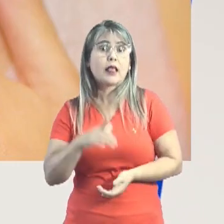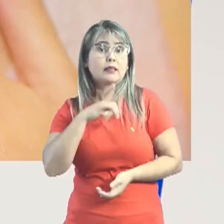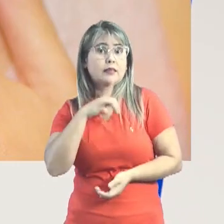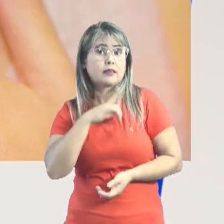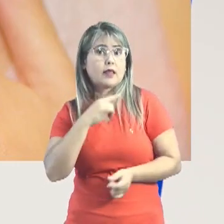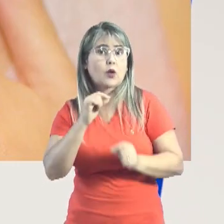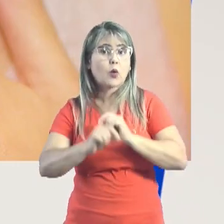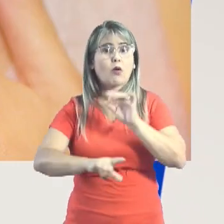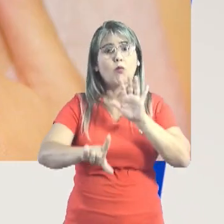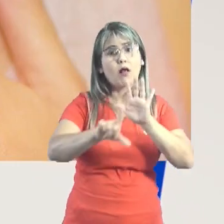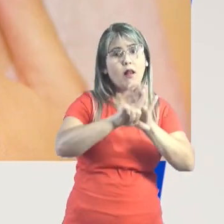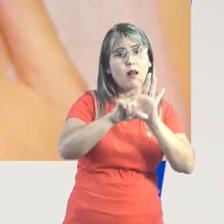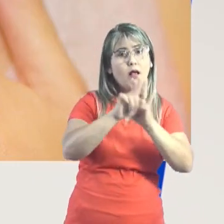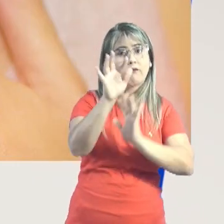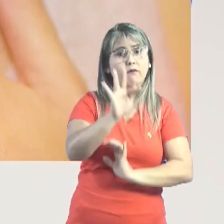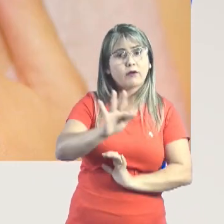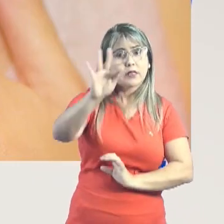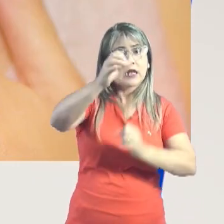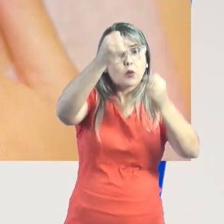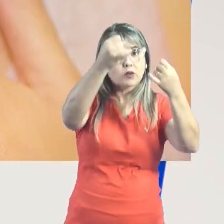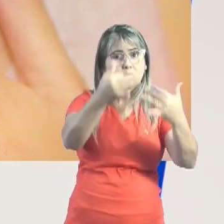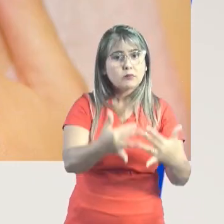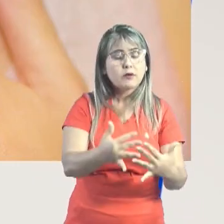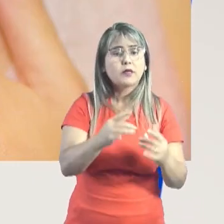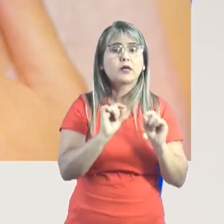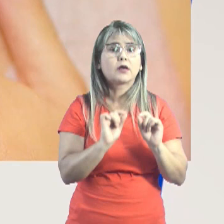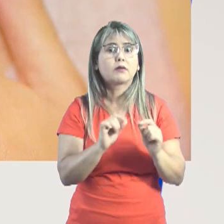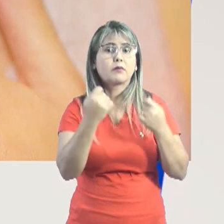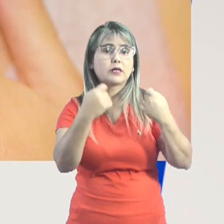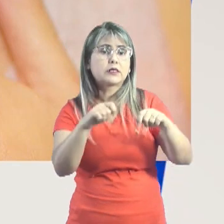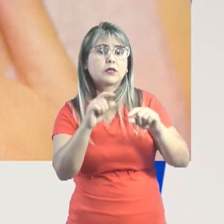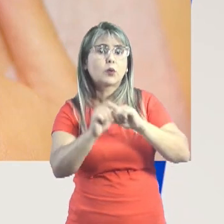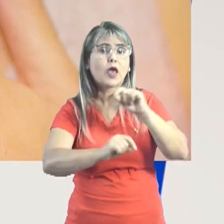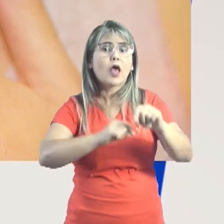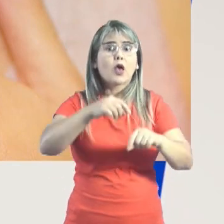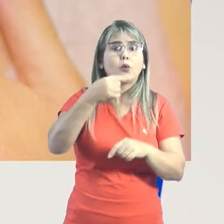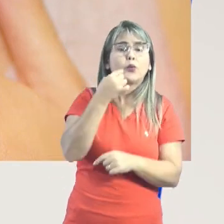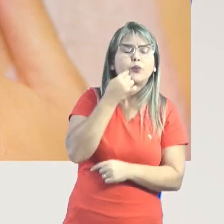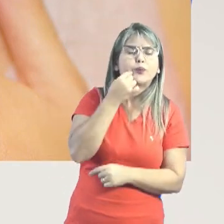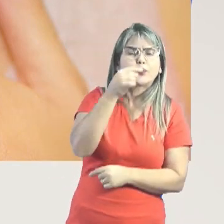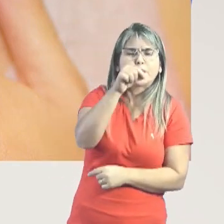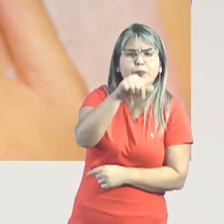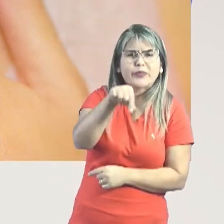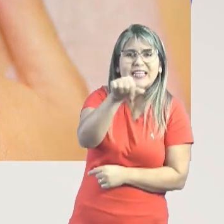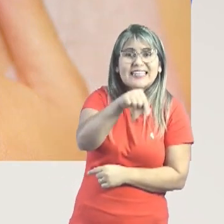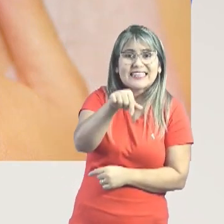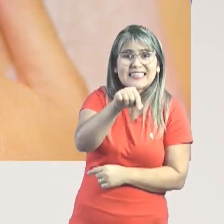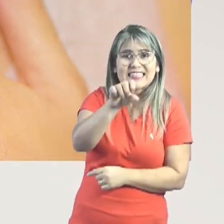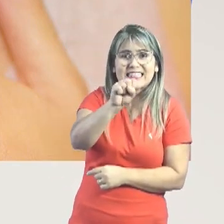em quantidades normais no sal de cozinha, porque é um alimento de consumo